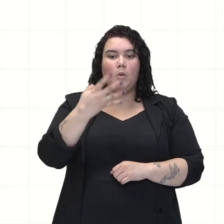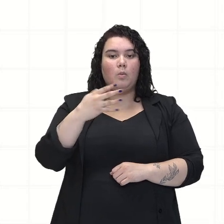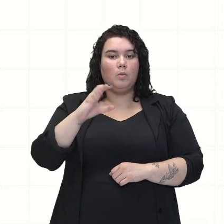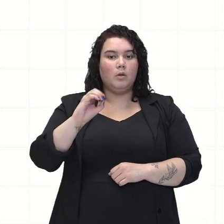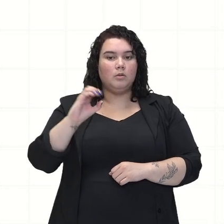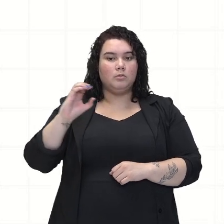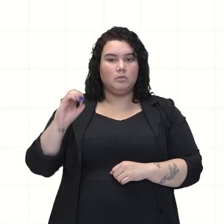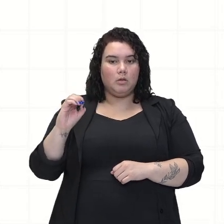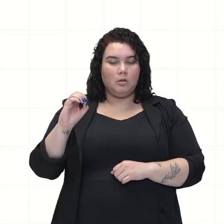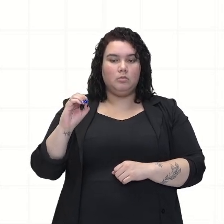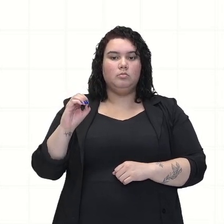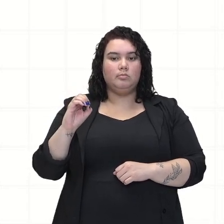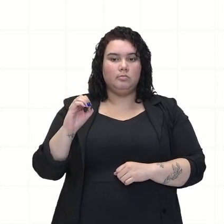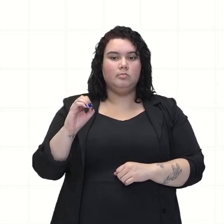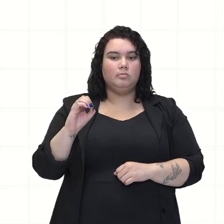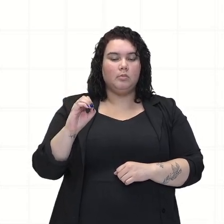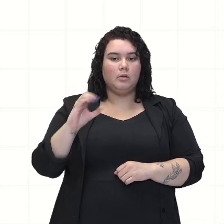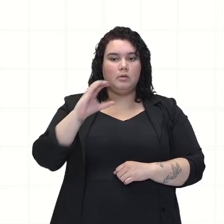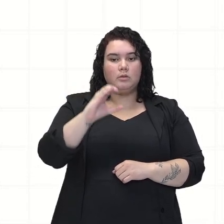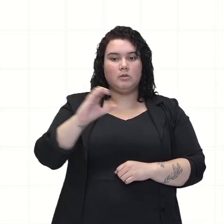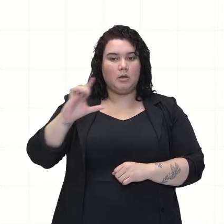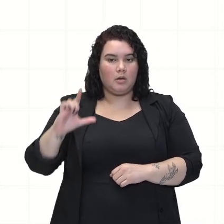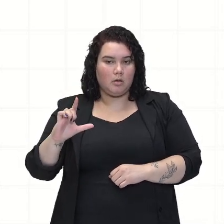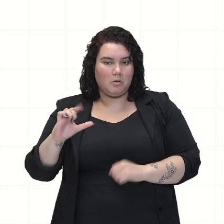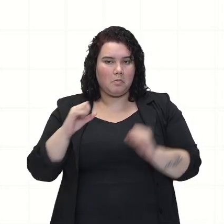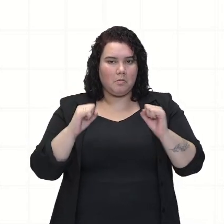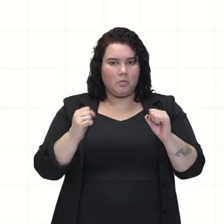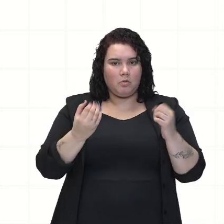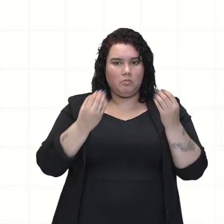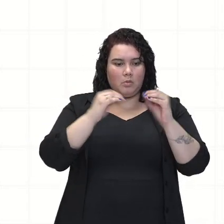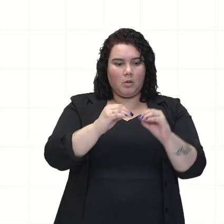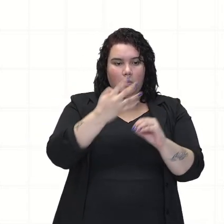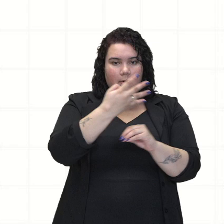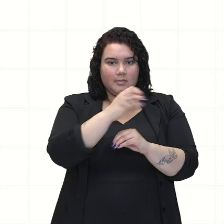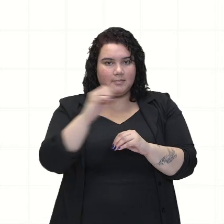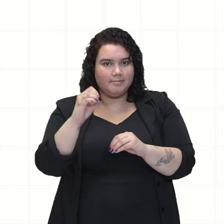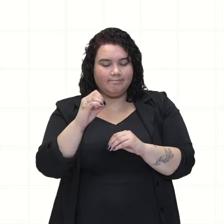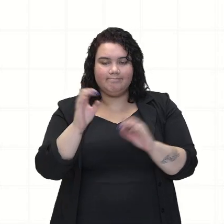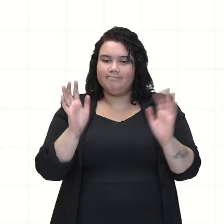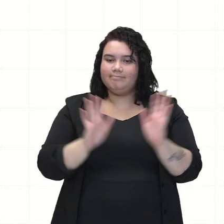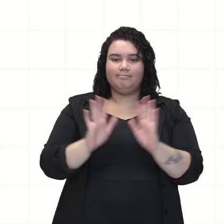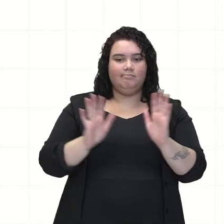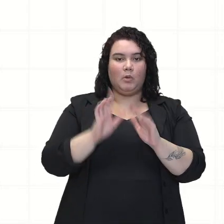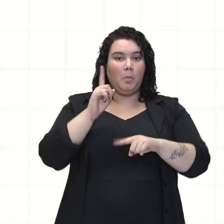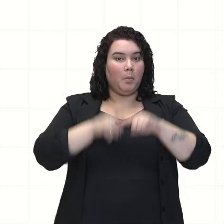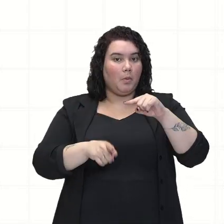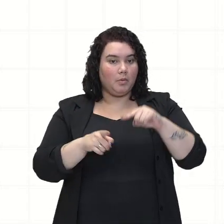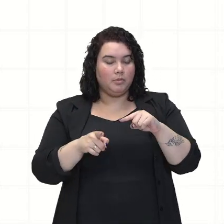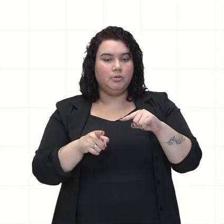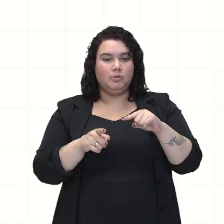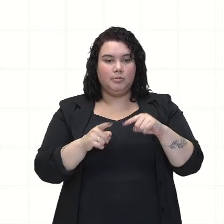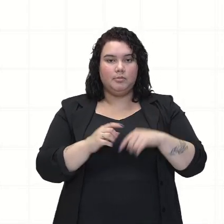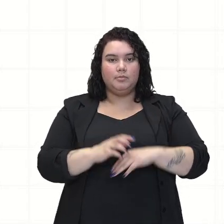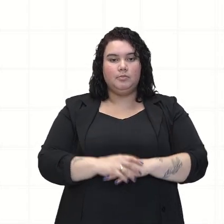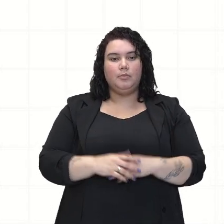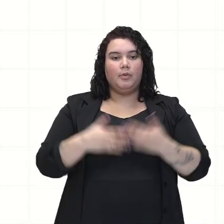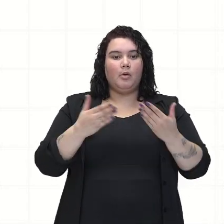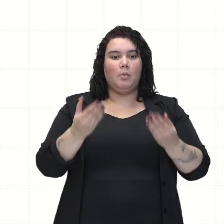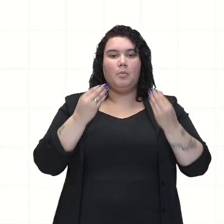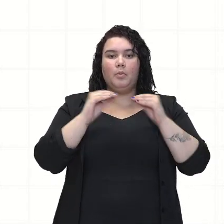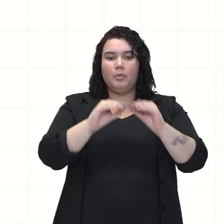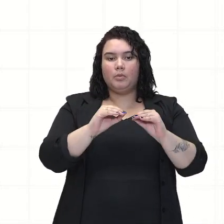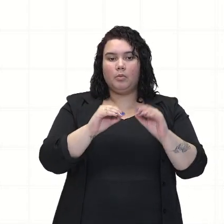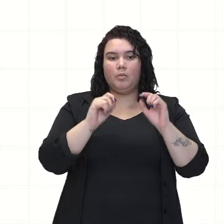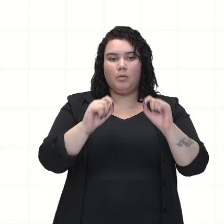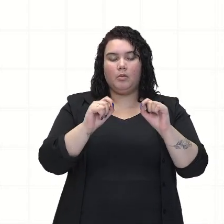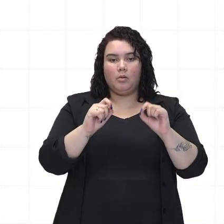centilitros. Ó, a gente pode botar o 400 aqui? Não, né? Então, a gente vai